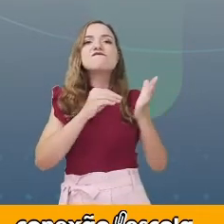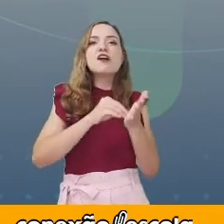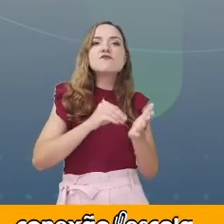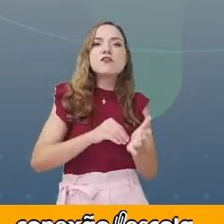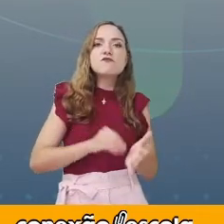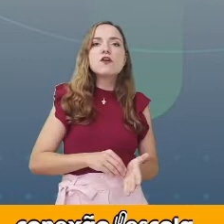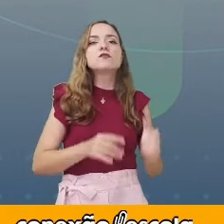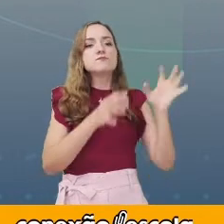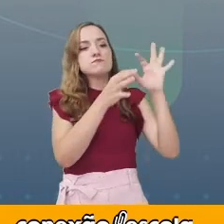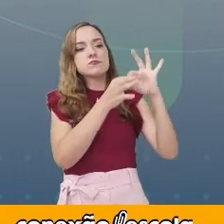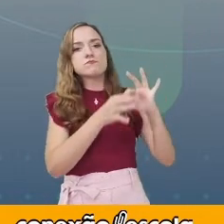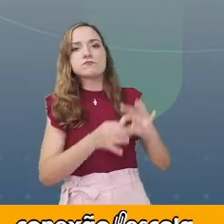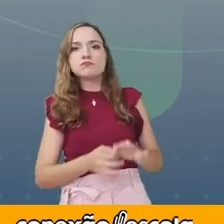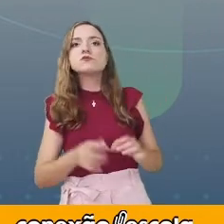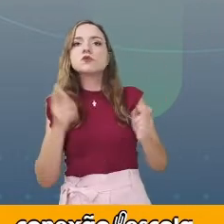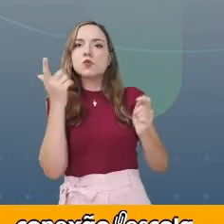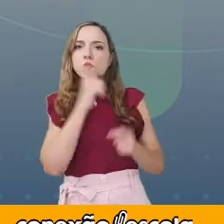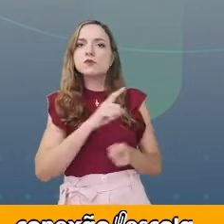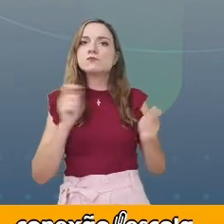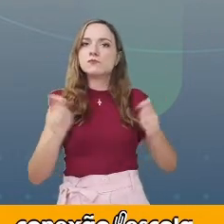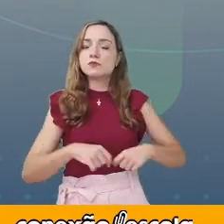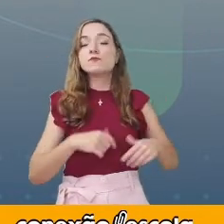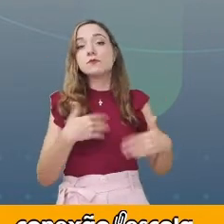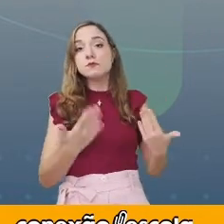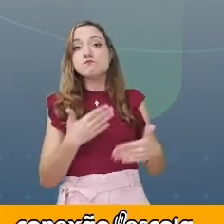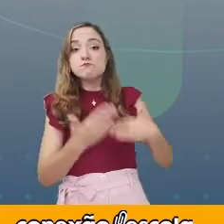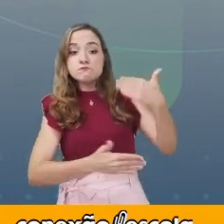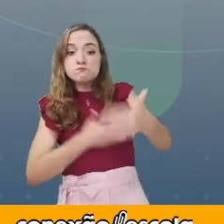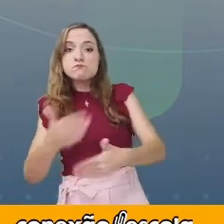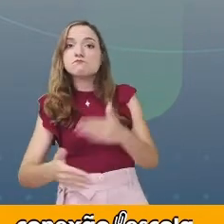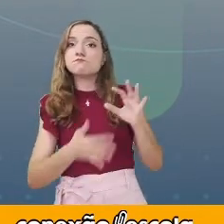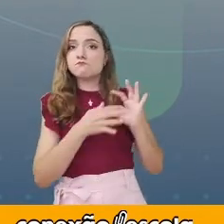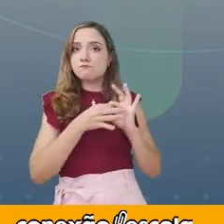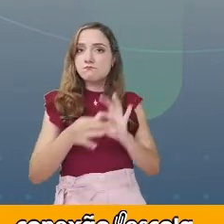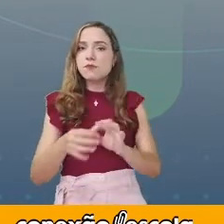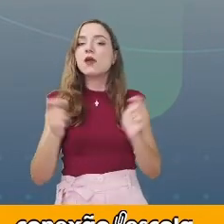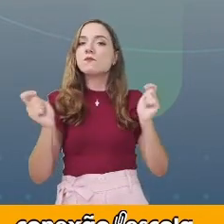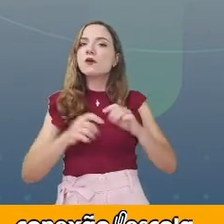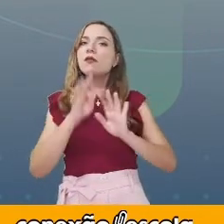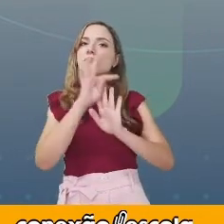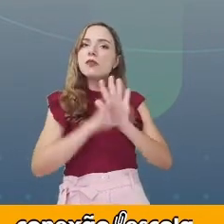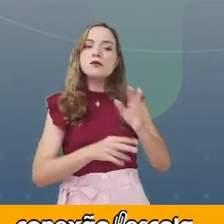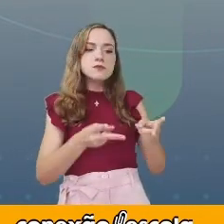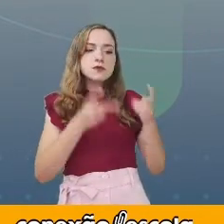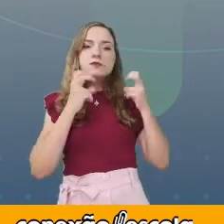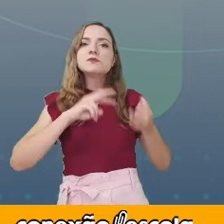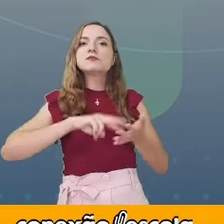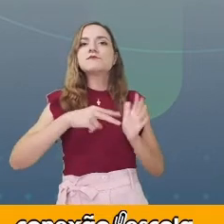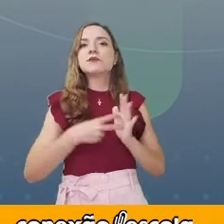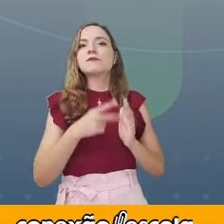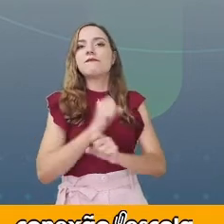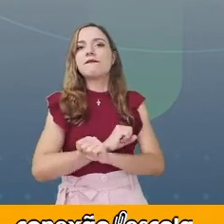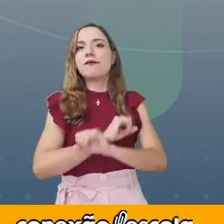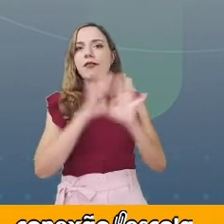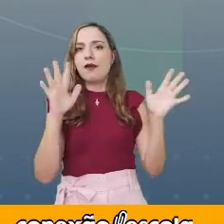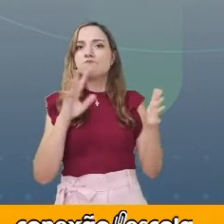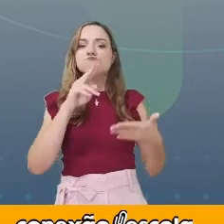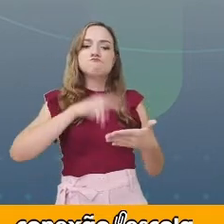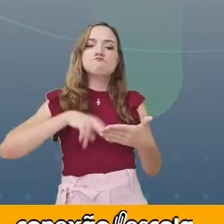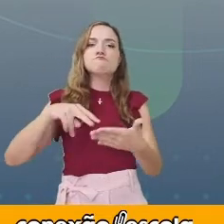desse modo, a progressão colabora para que o texto ele faça sentido para quem o